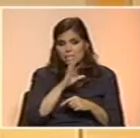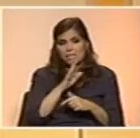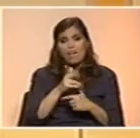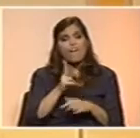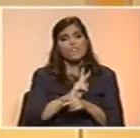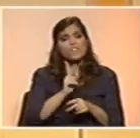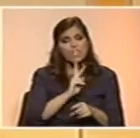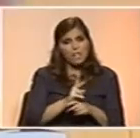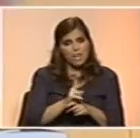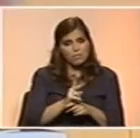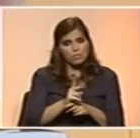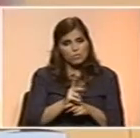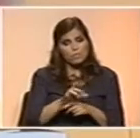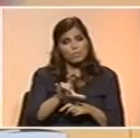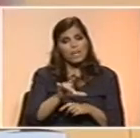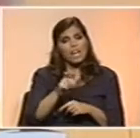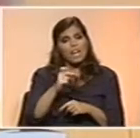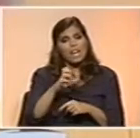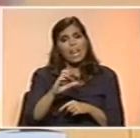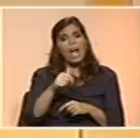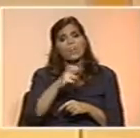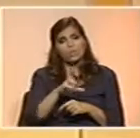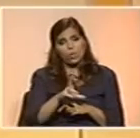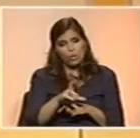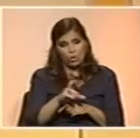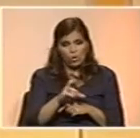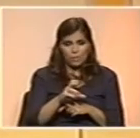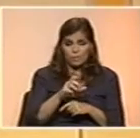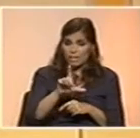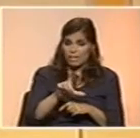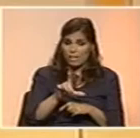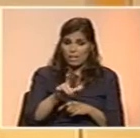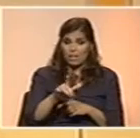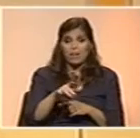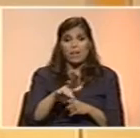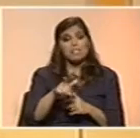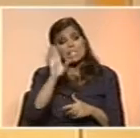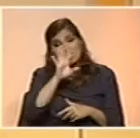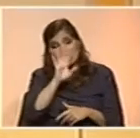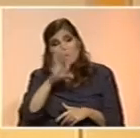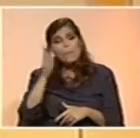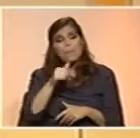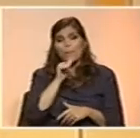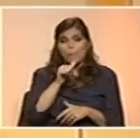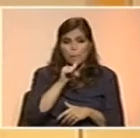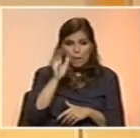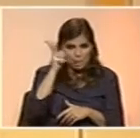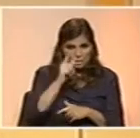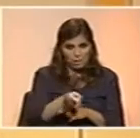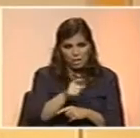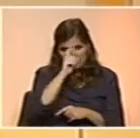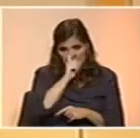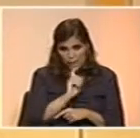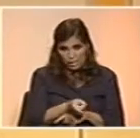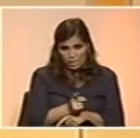ainda são melhores os indicadores de saúde nos lacto-vegetarianos comparando com os vegan. No entanto, lacto-vegetarianos, para